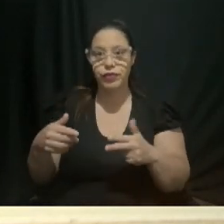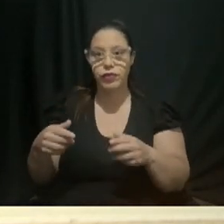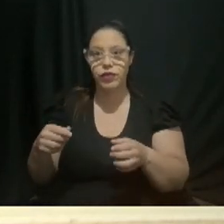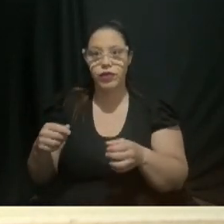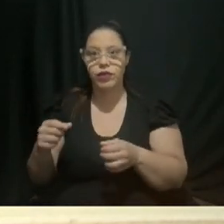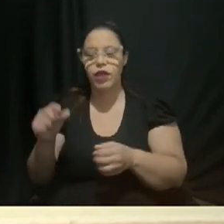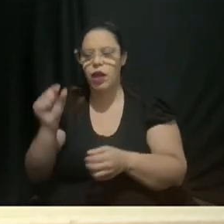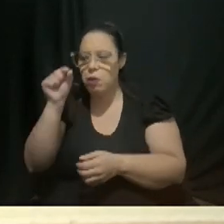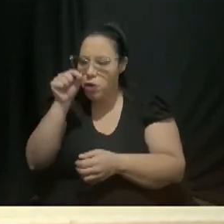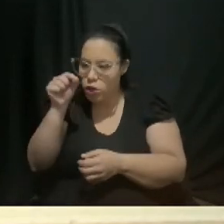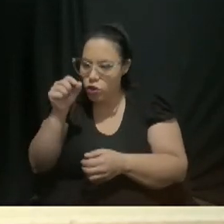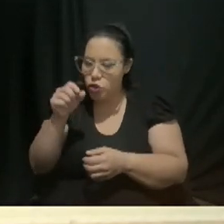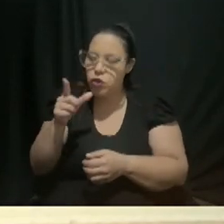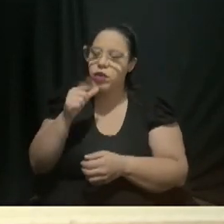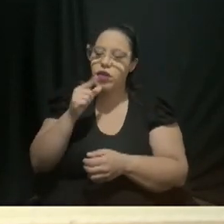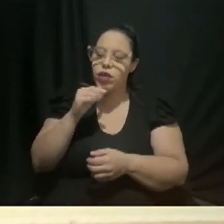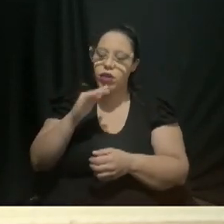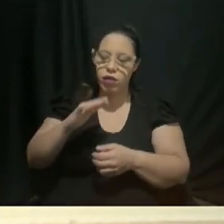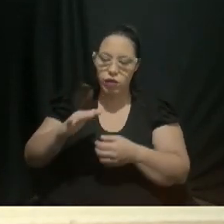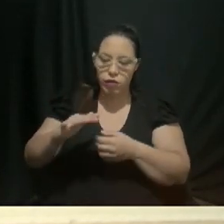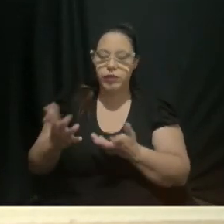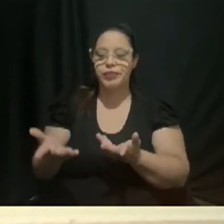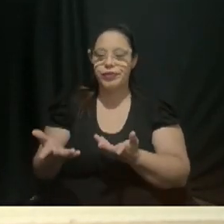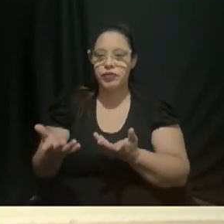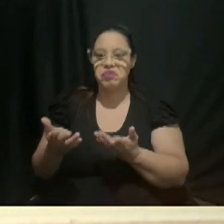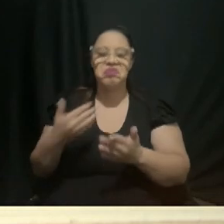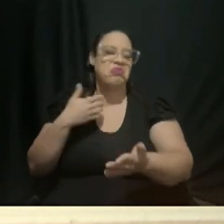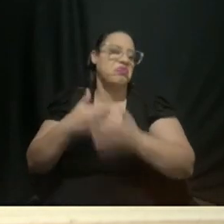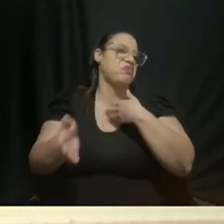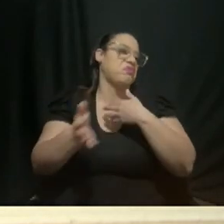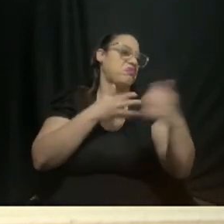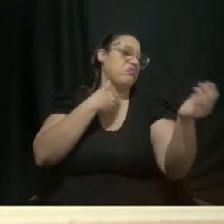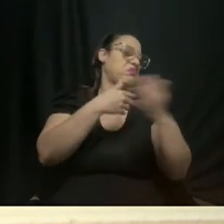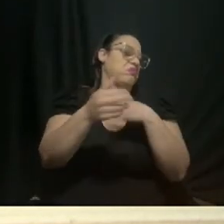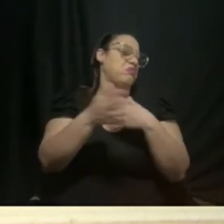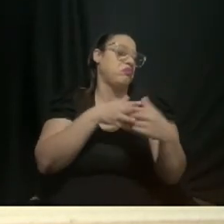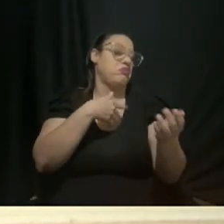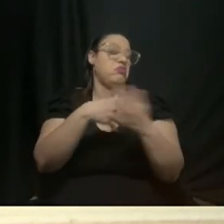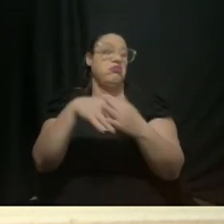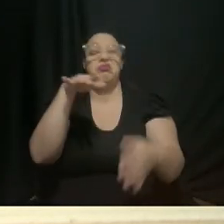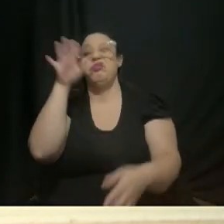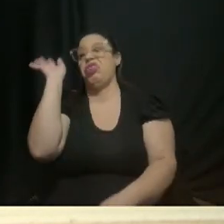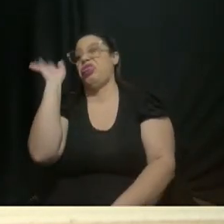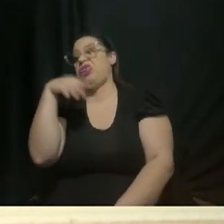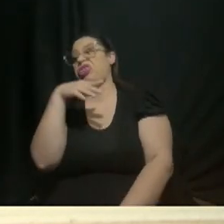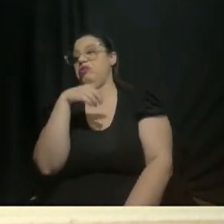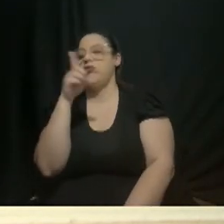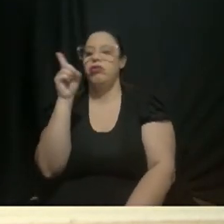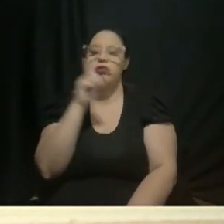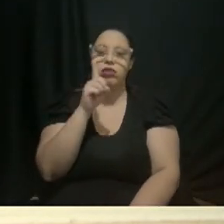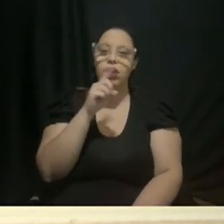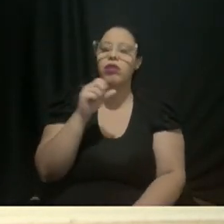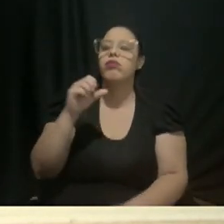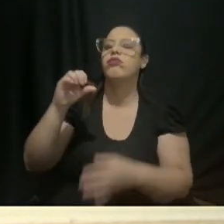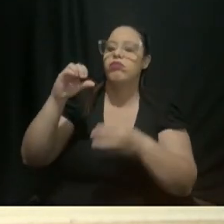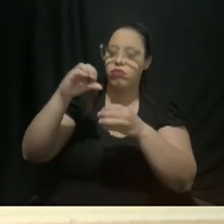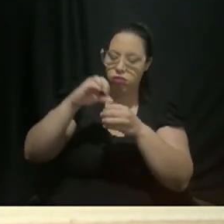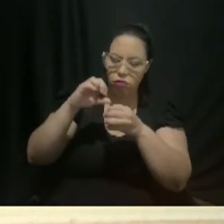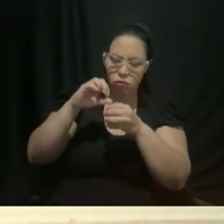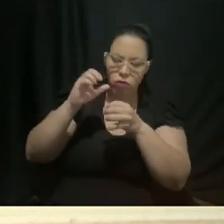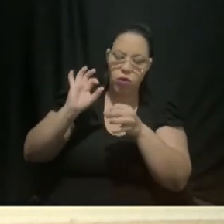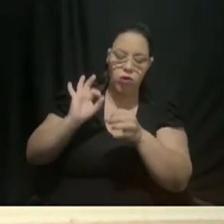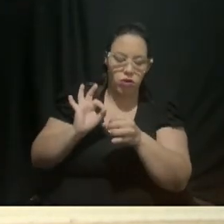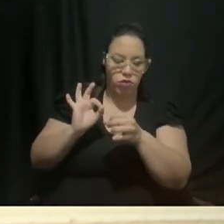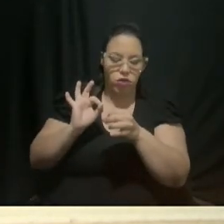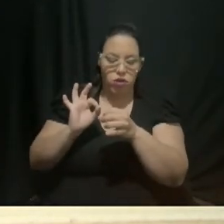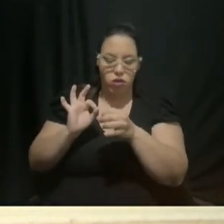tudo com medida, não é de qualquer jeito igual, né? As pessoas acham que né? Mas é tudo medido, né? Pra quê? Pra não dar uma contaminação, né?